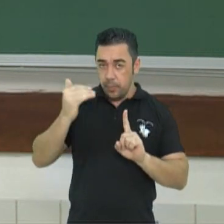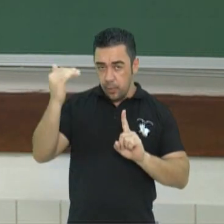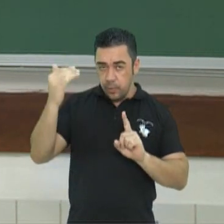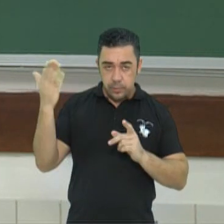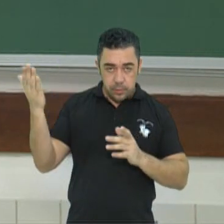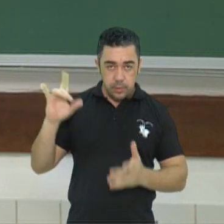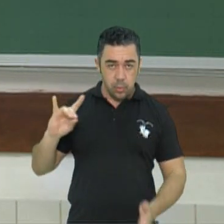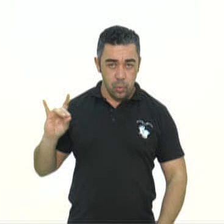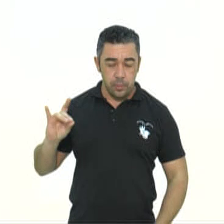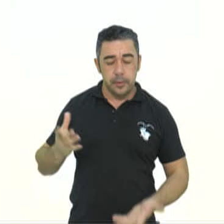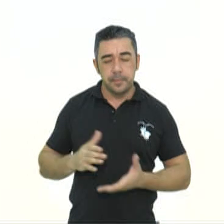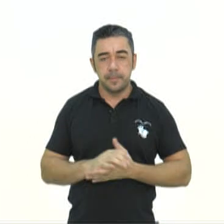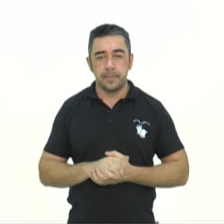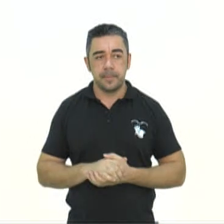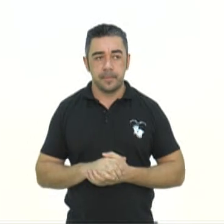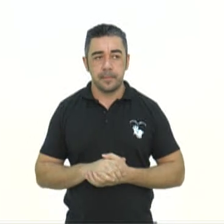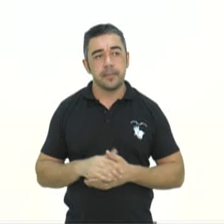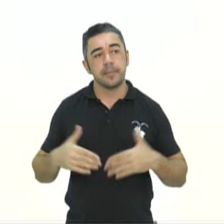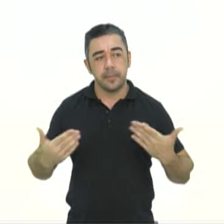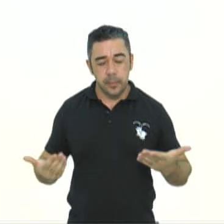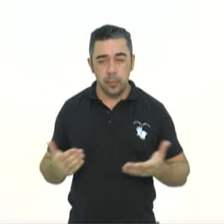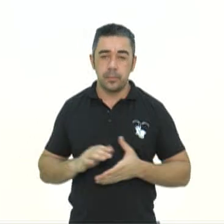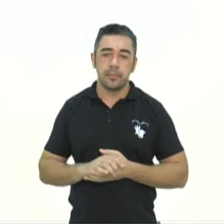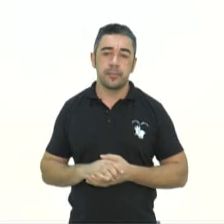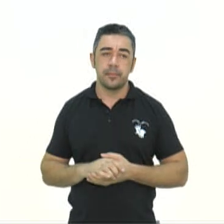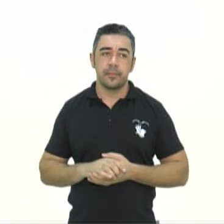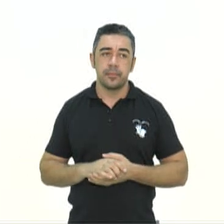quem são? Olha lá, então.